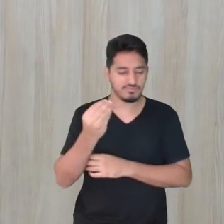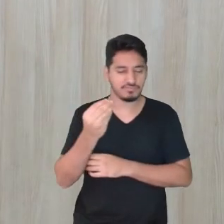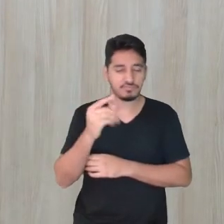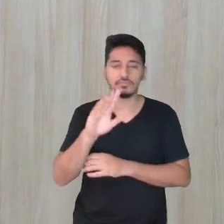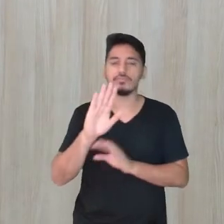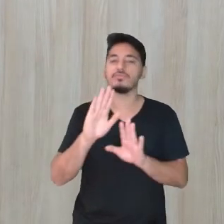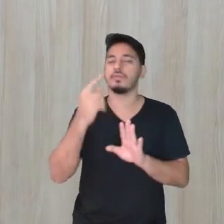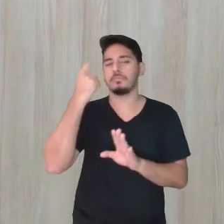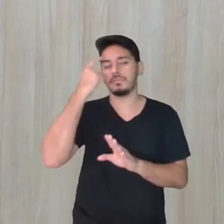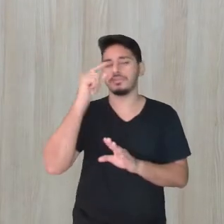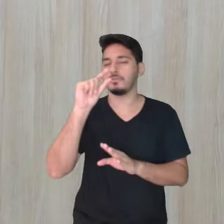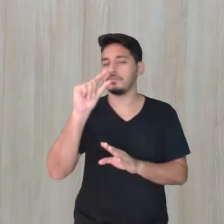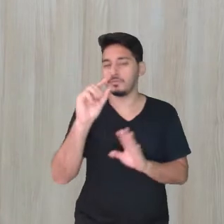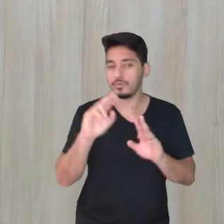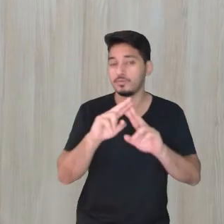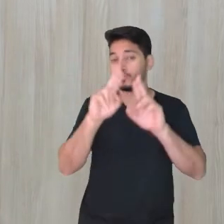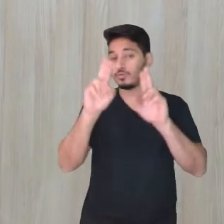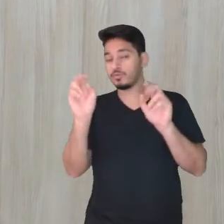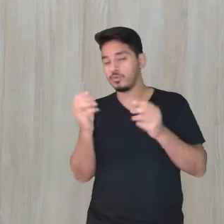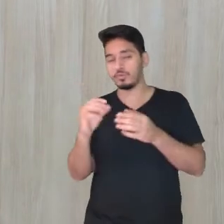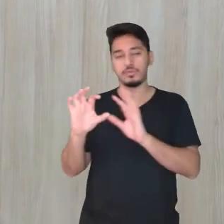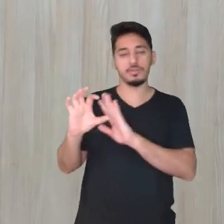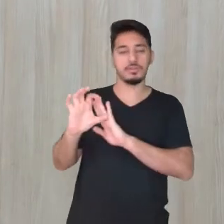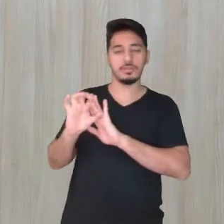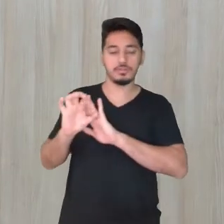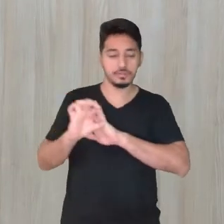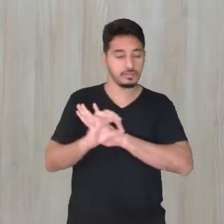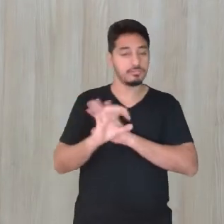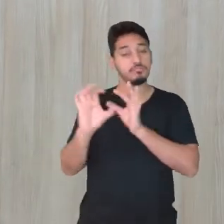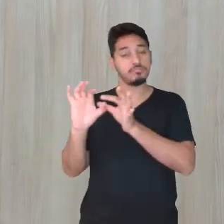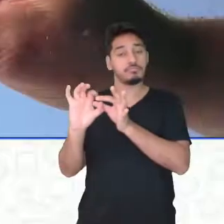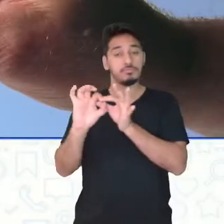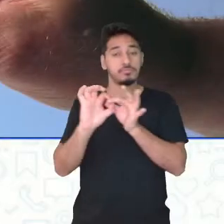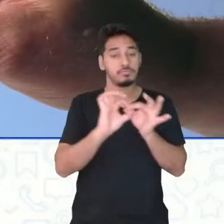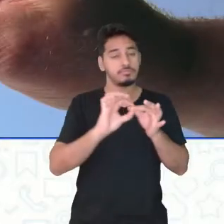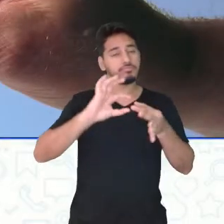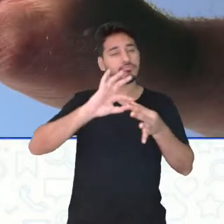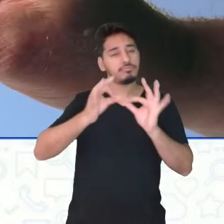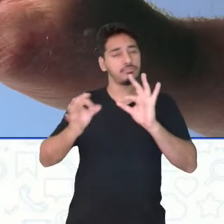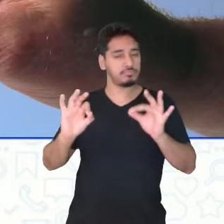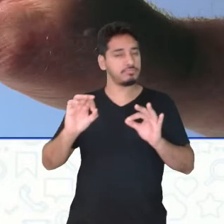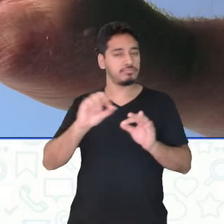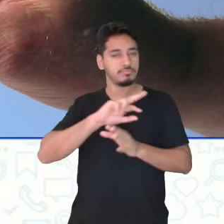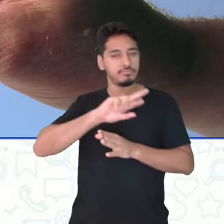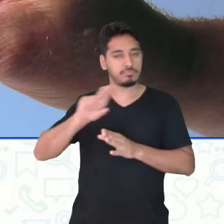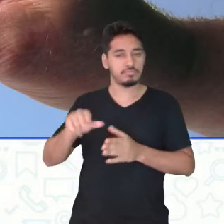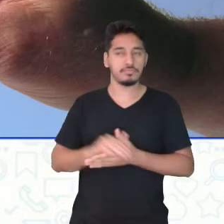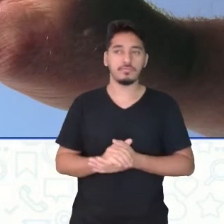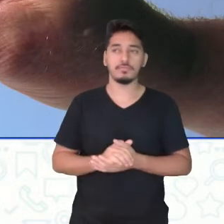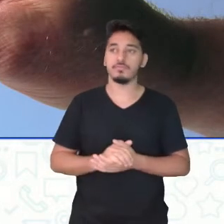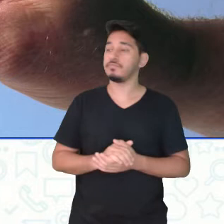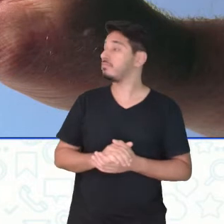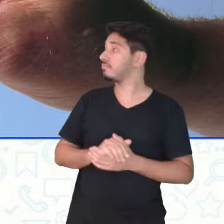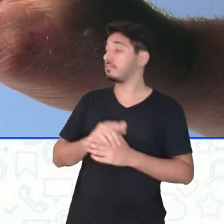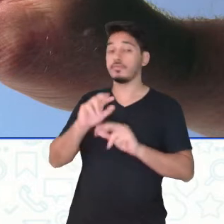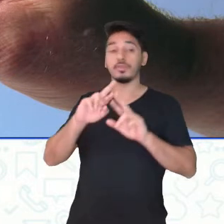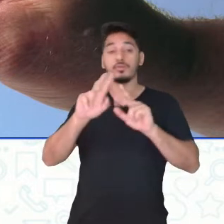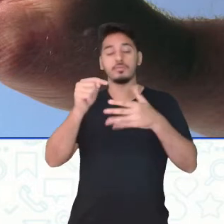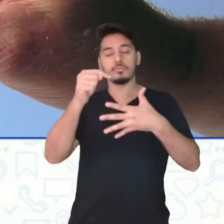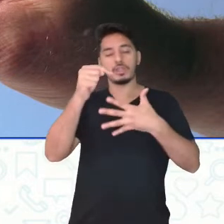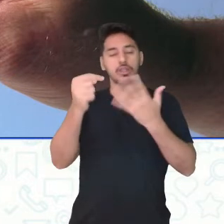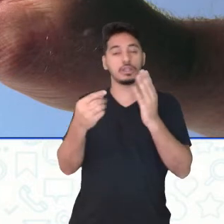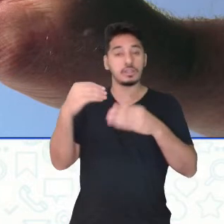vai pensar mais um pouquinho sobre a coesão textual, tá certo? Ela diz respeito à relação dos elementos dentro do